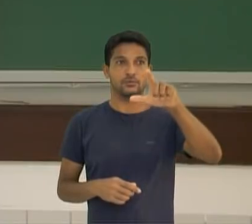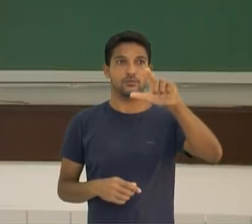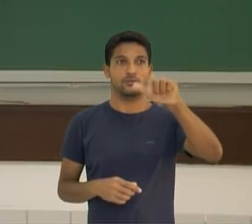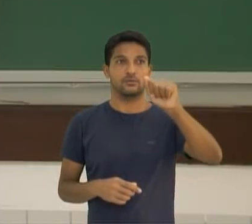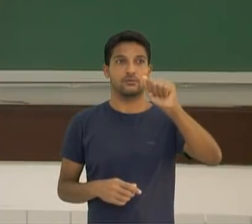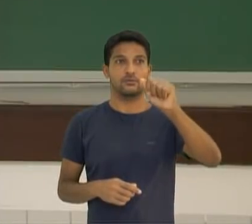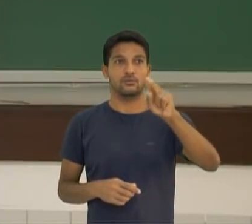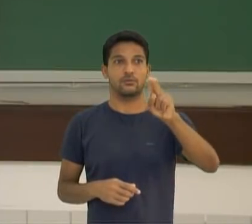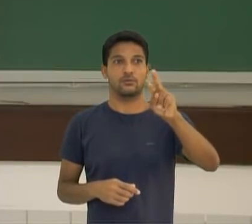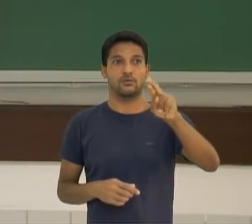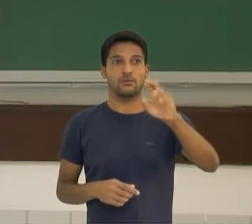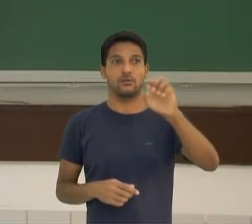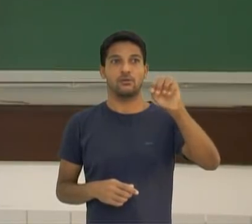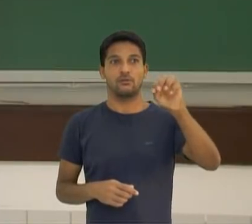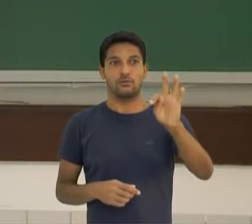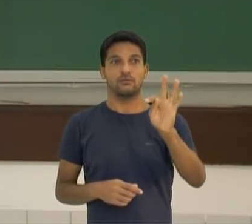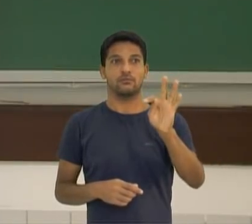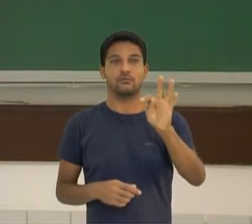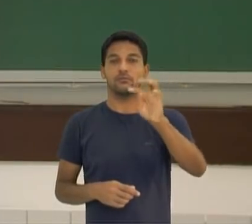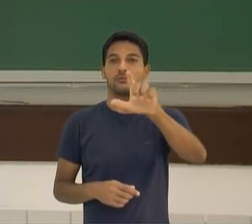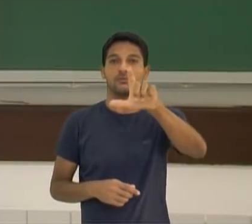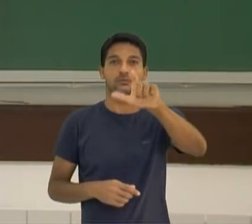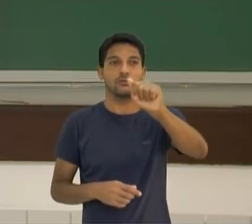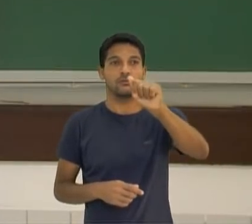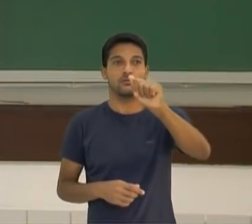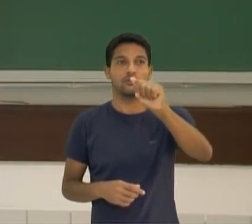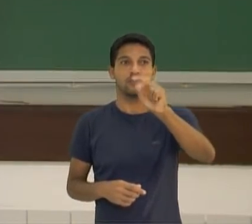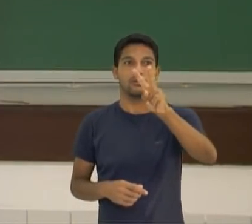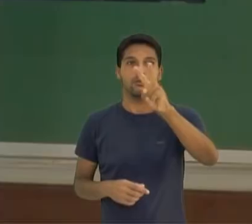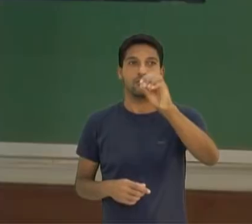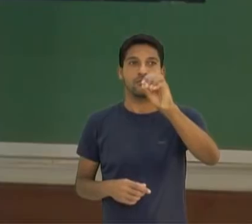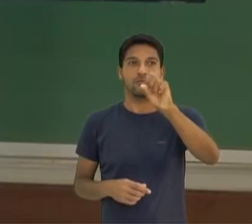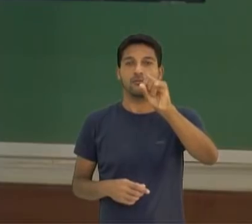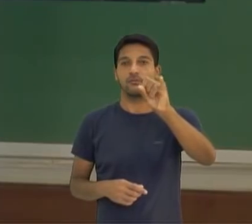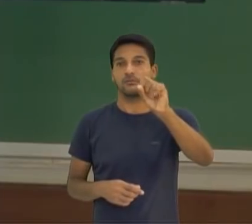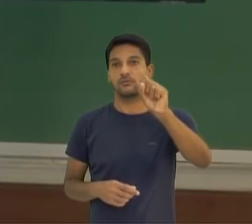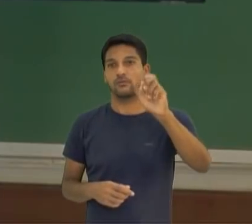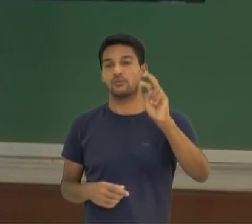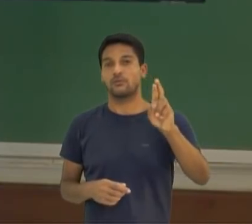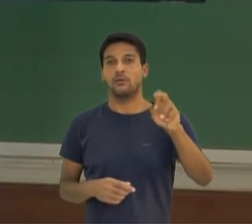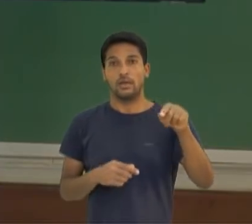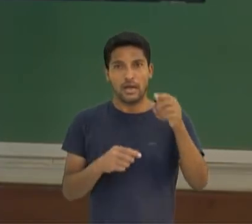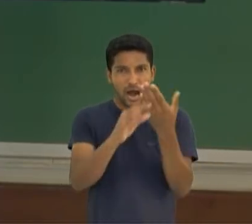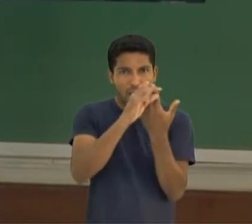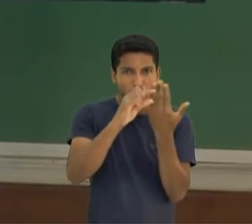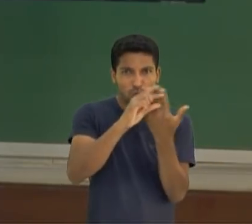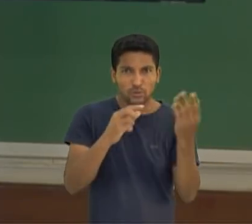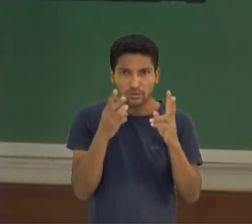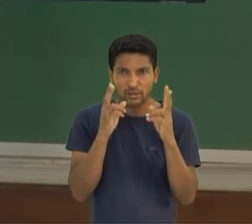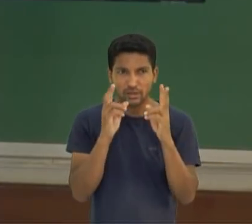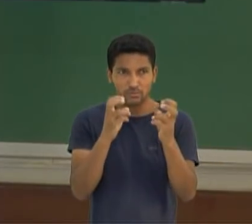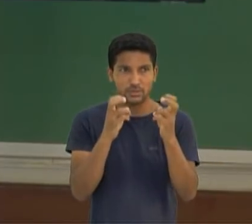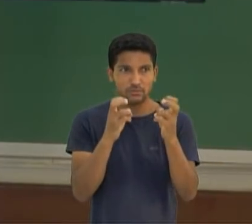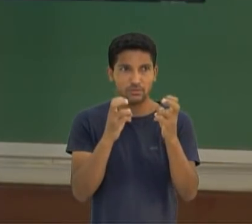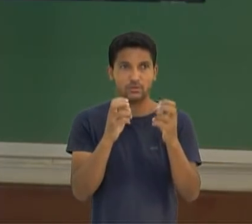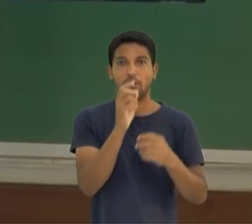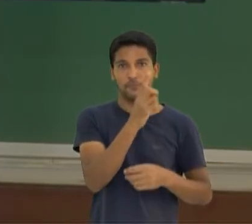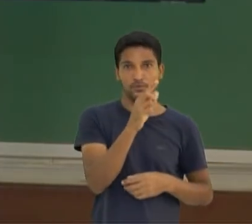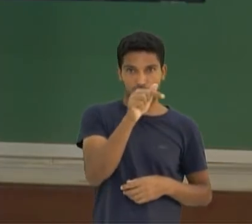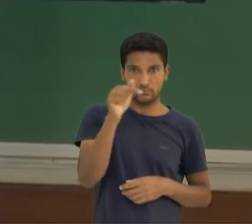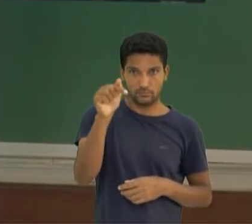compostos orgânicos são formados não apenas por carbono, mas também por outros elementos químicos,